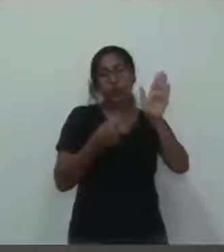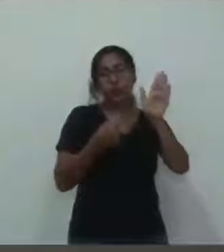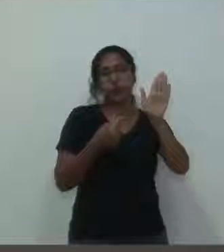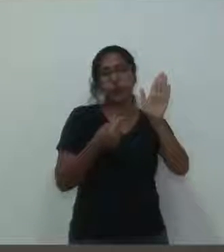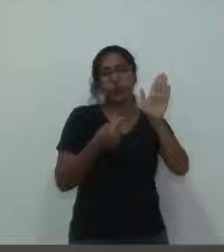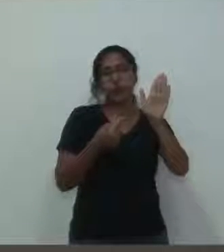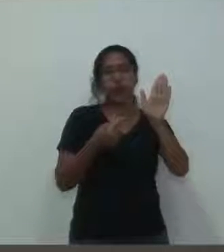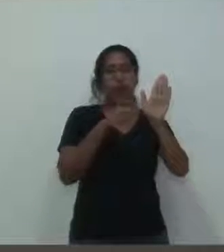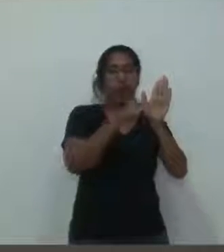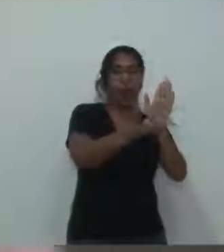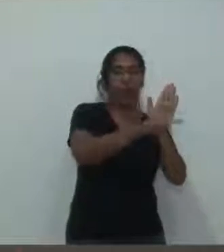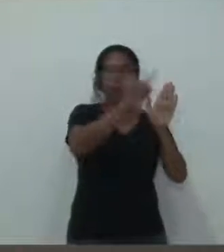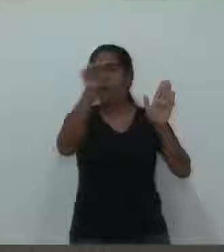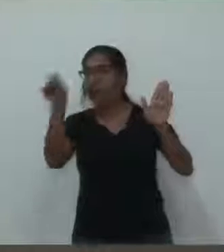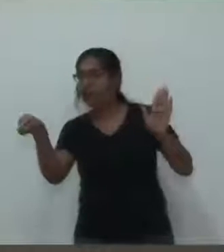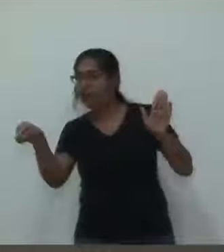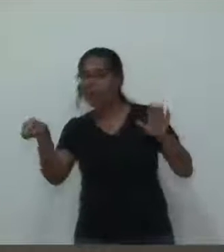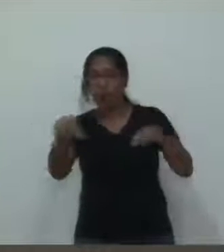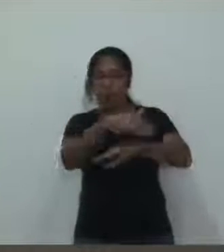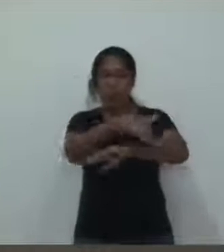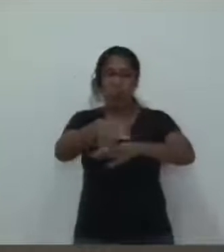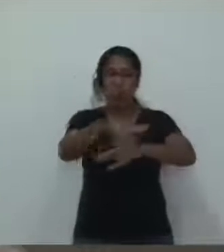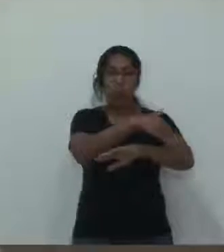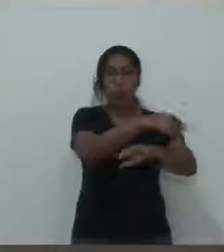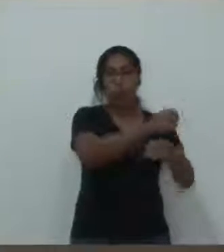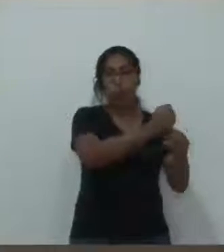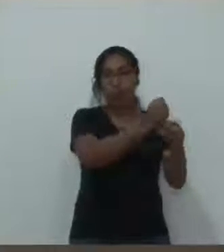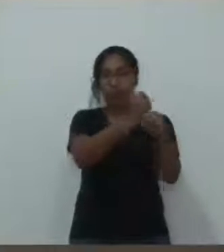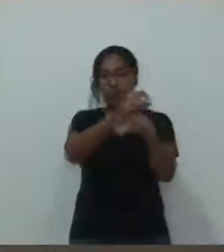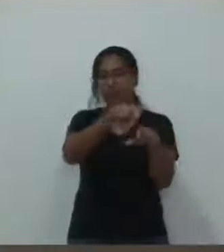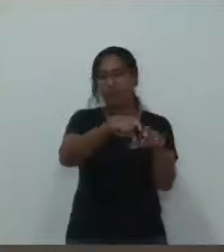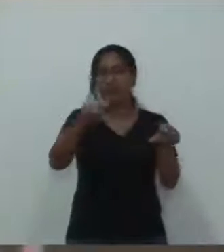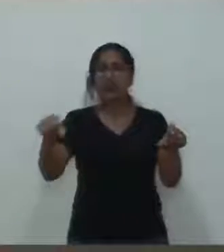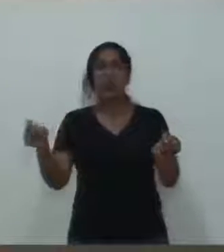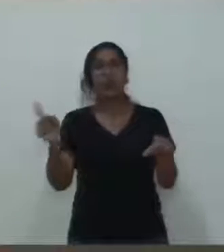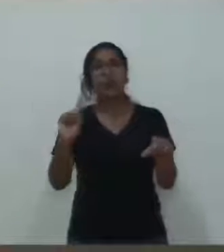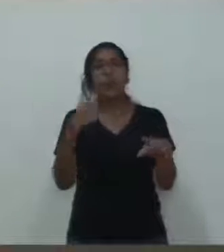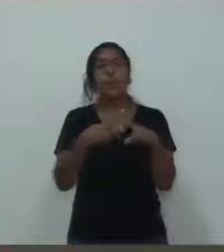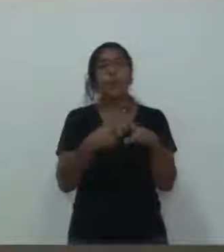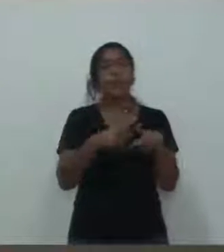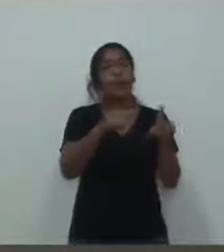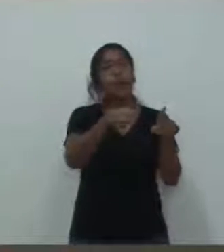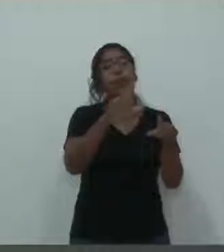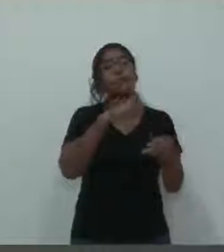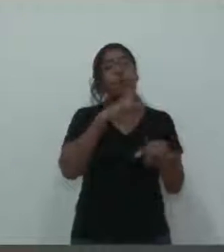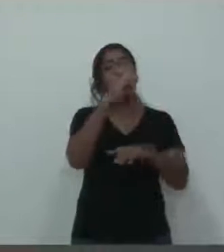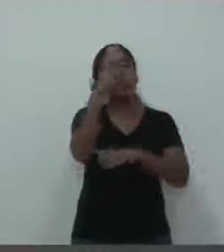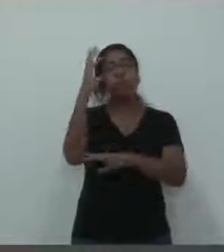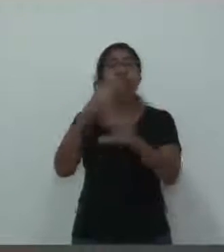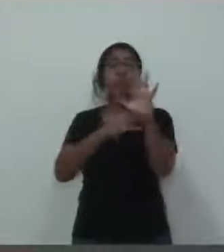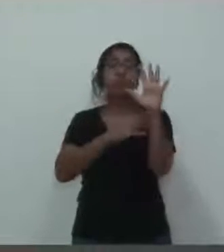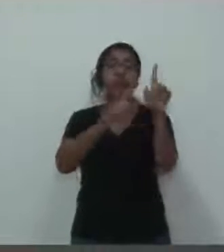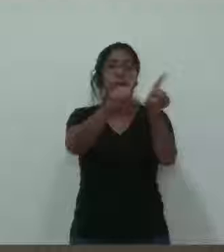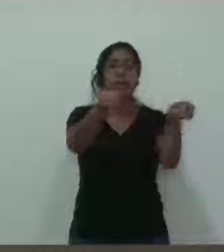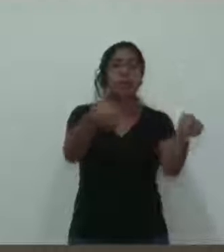possível interligação nesse ponto, que poderia eventualmente passar em áreas ali da represa, de preservação.